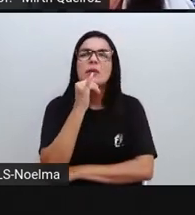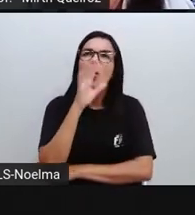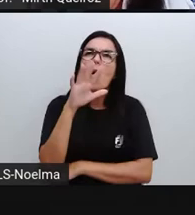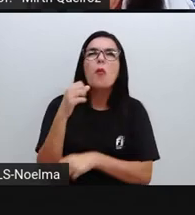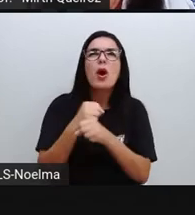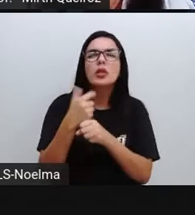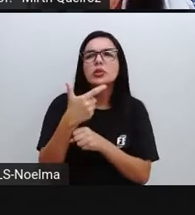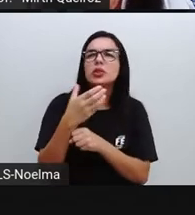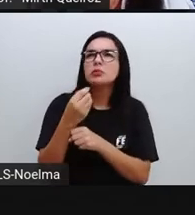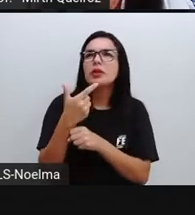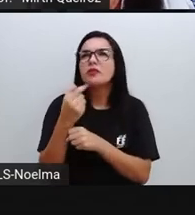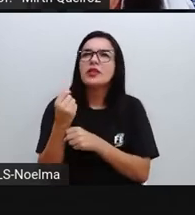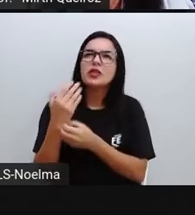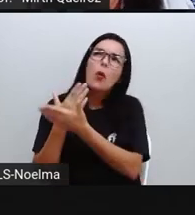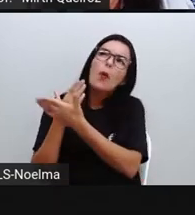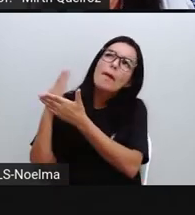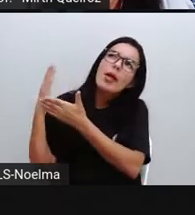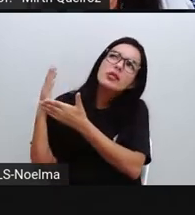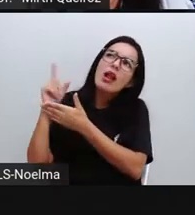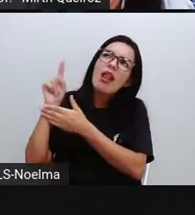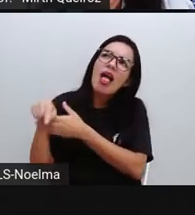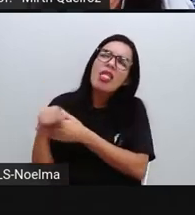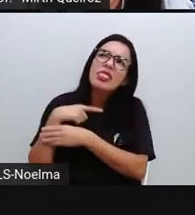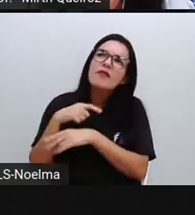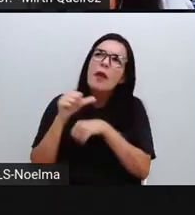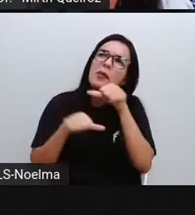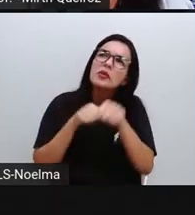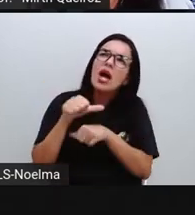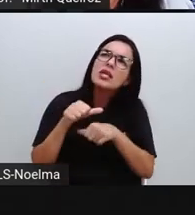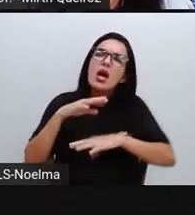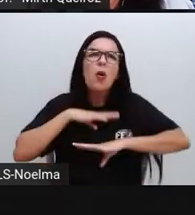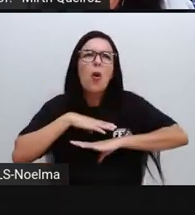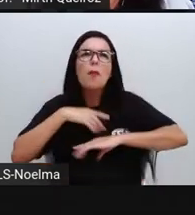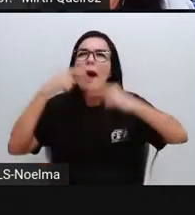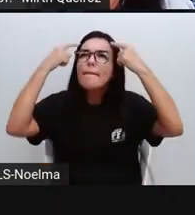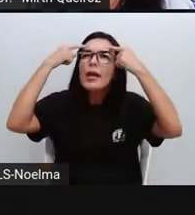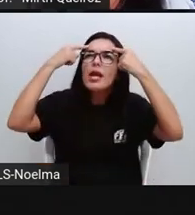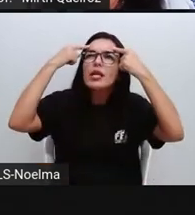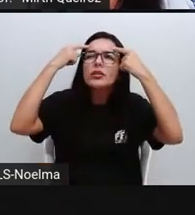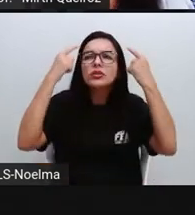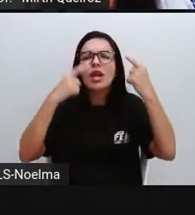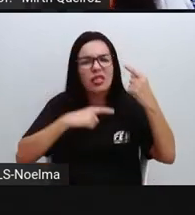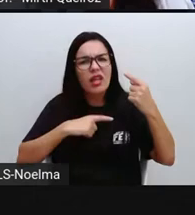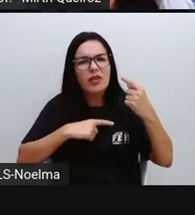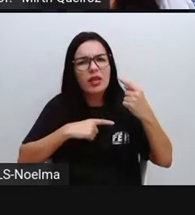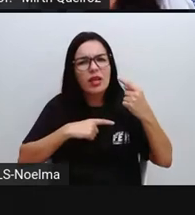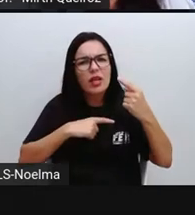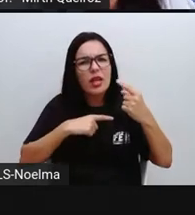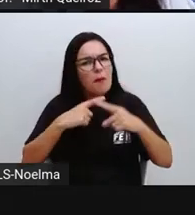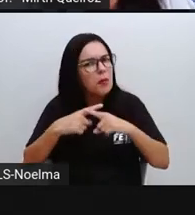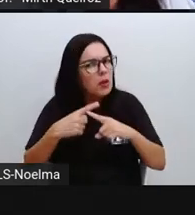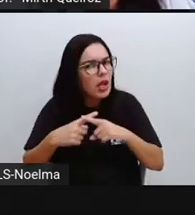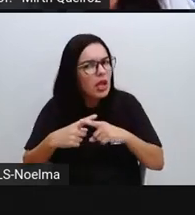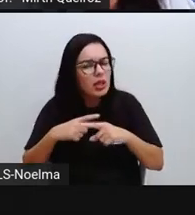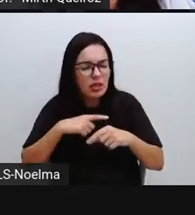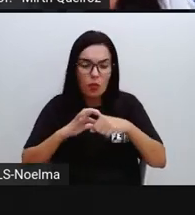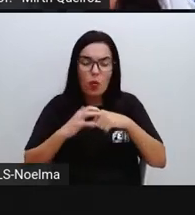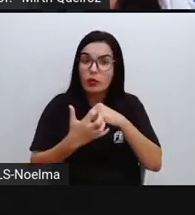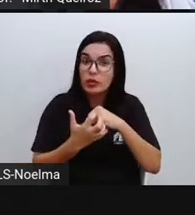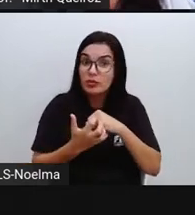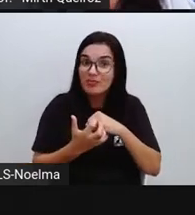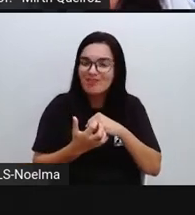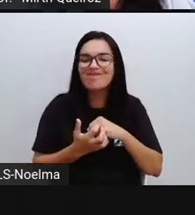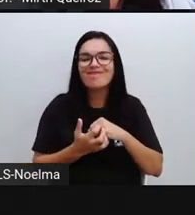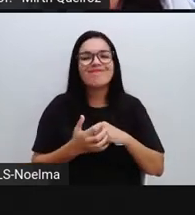2020? Será se a gente mudou algo na gente, assim, por conta dessa experiência que a gente vivenciou?